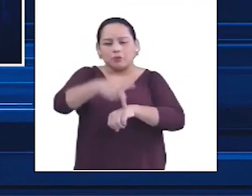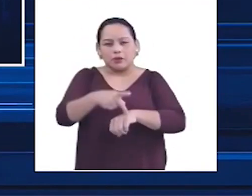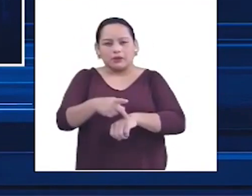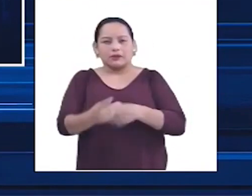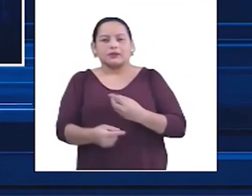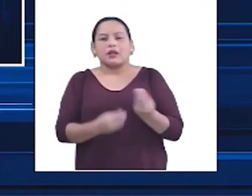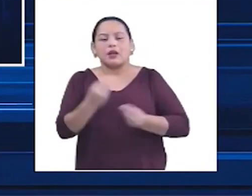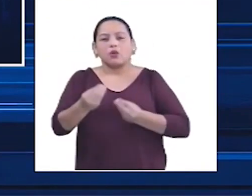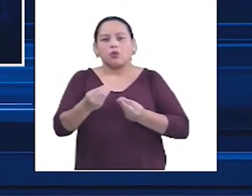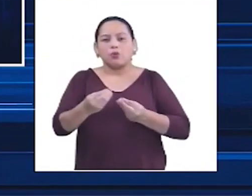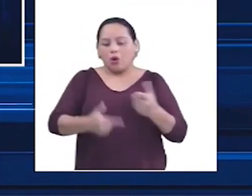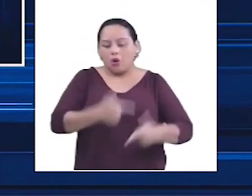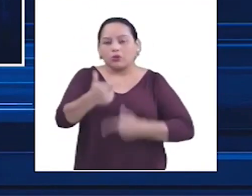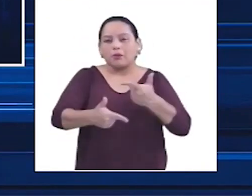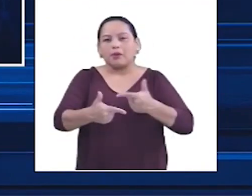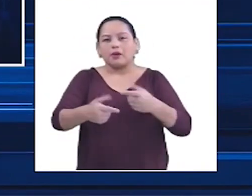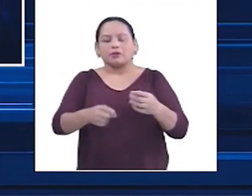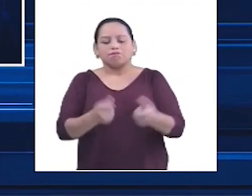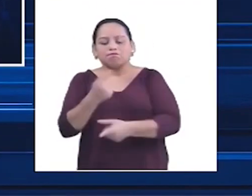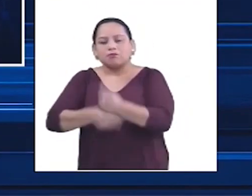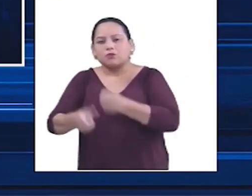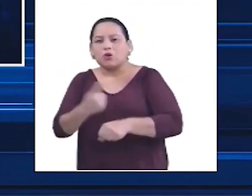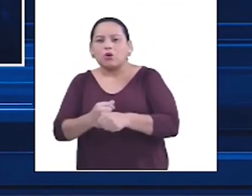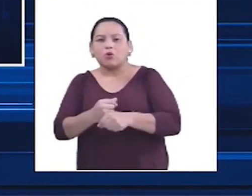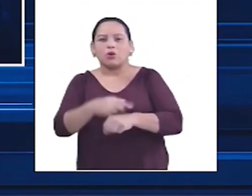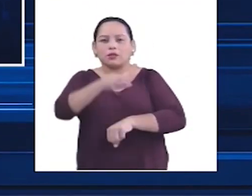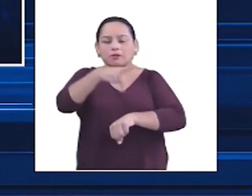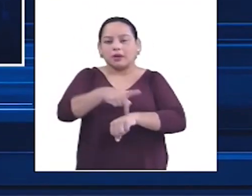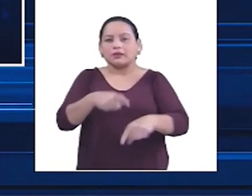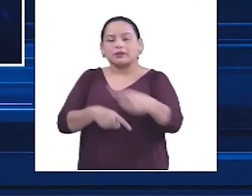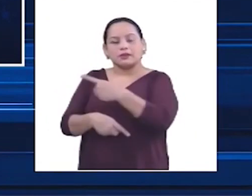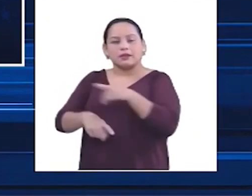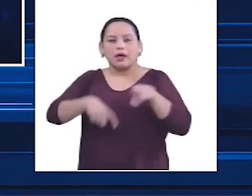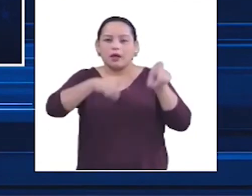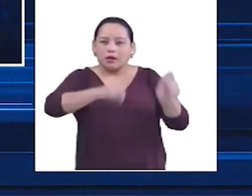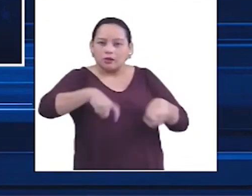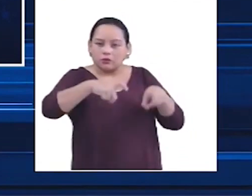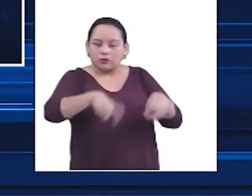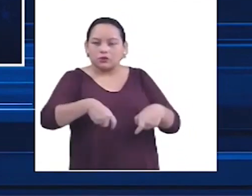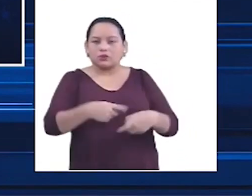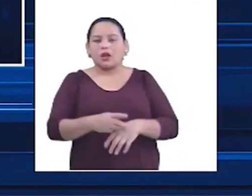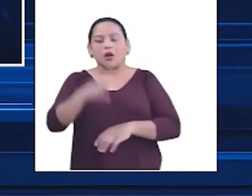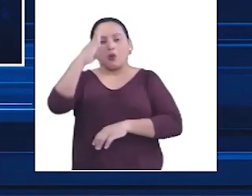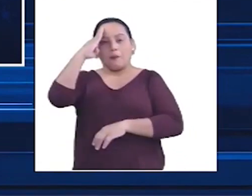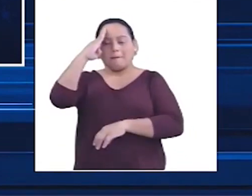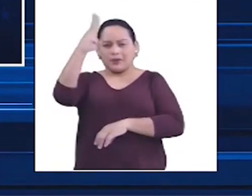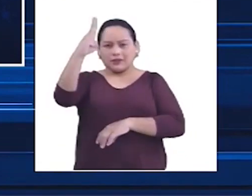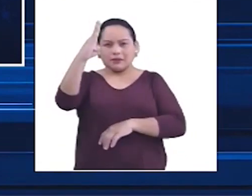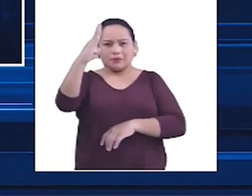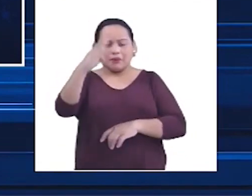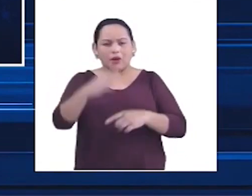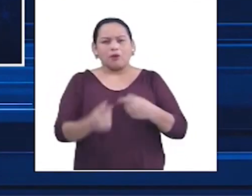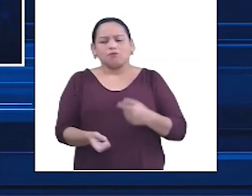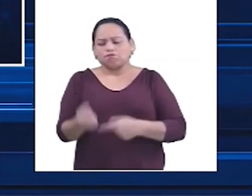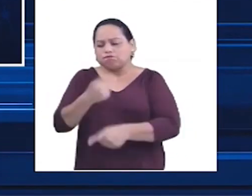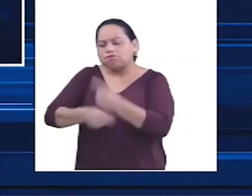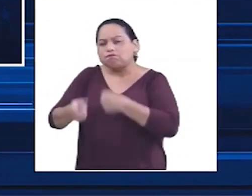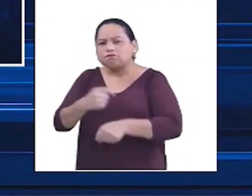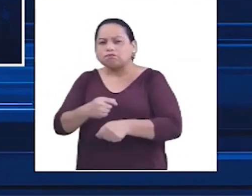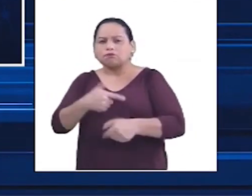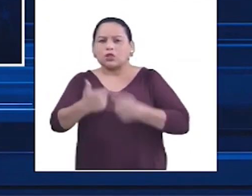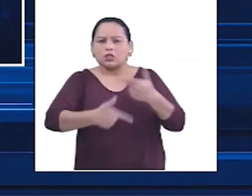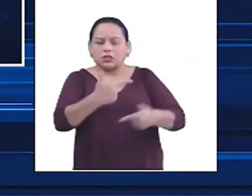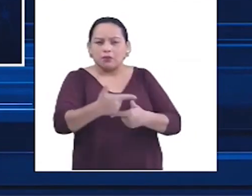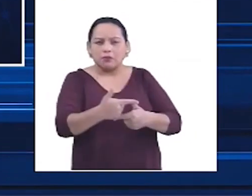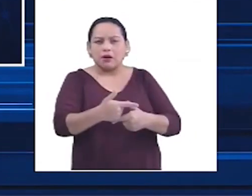economic activities in Guyana are agriculture, né? Então, a principal atividade econômica aí